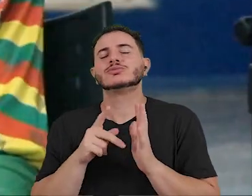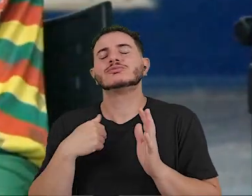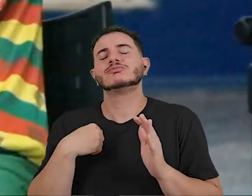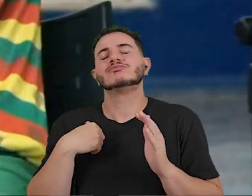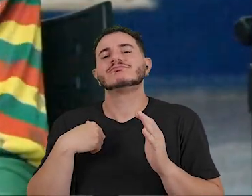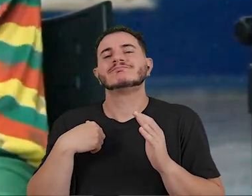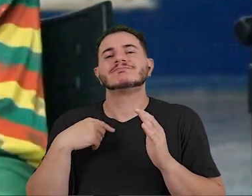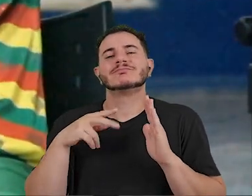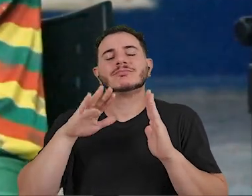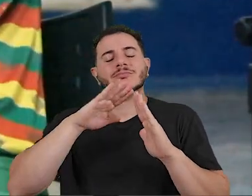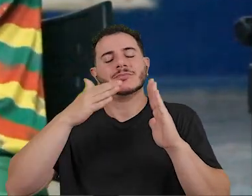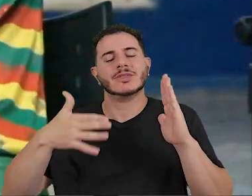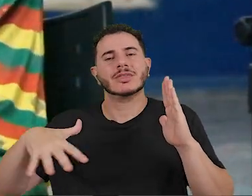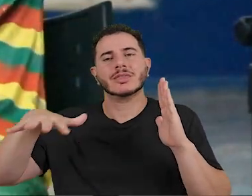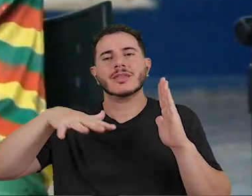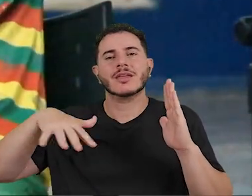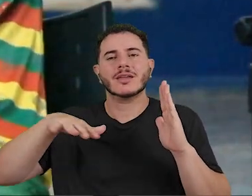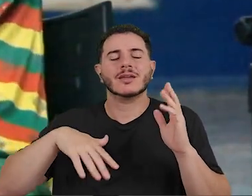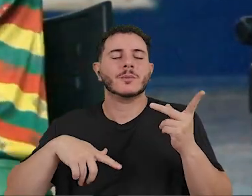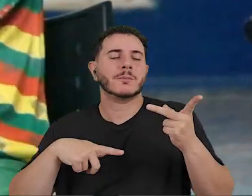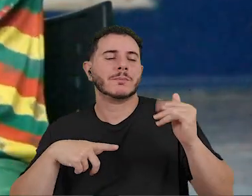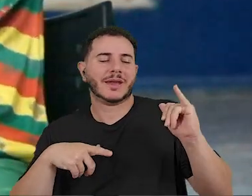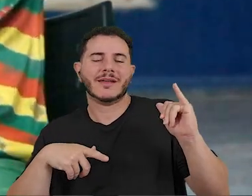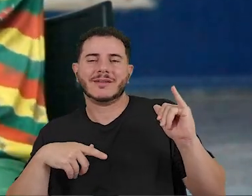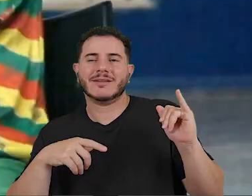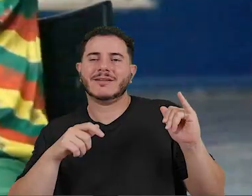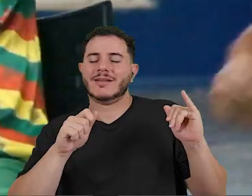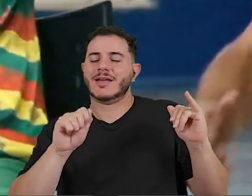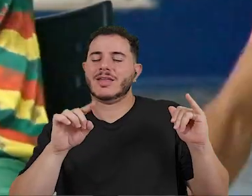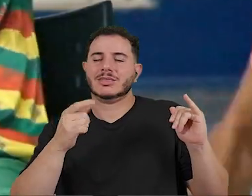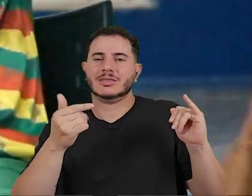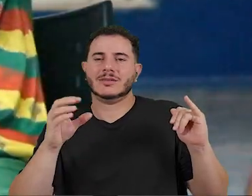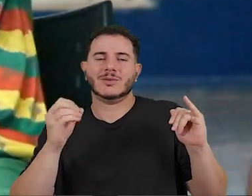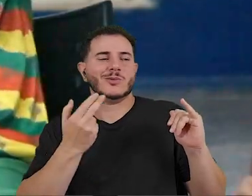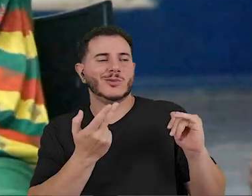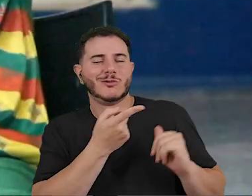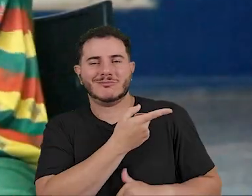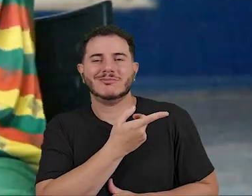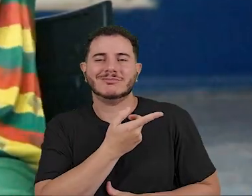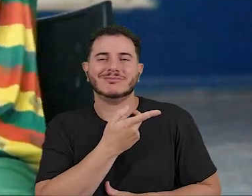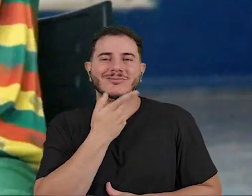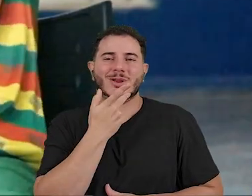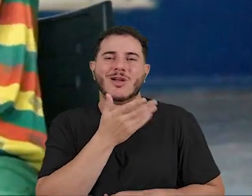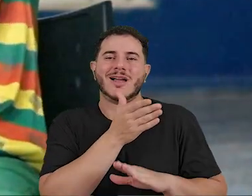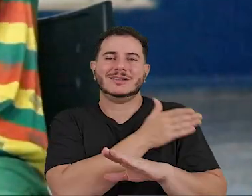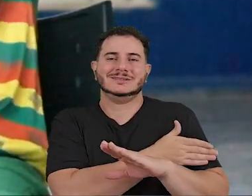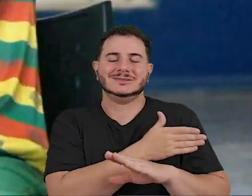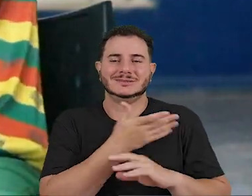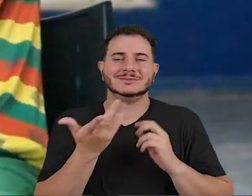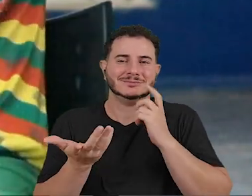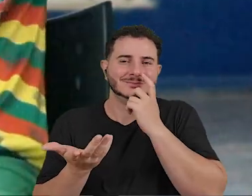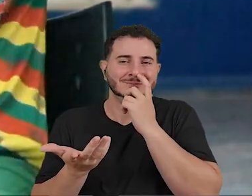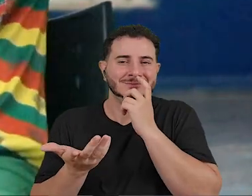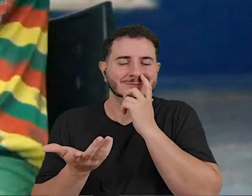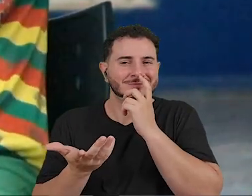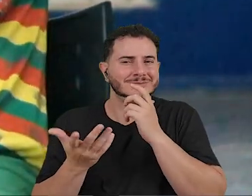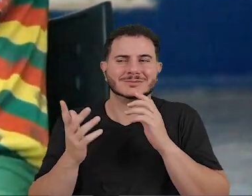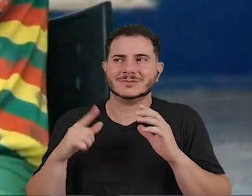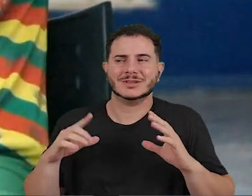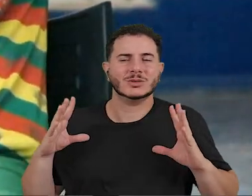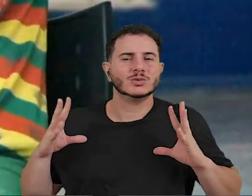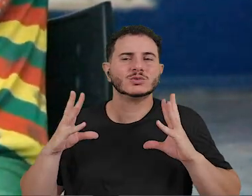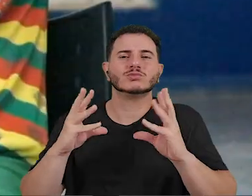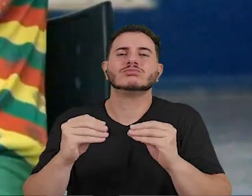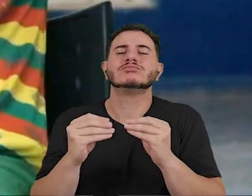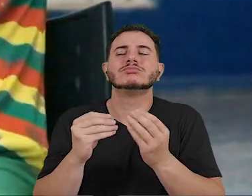ali, entendeu? Eu acho, né, Maurício, que é onde tudo começa. Eu acho que é onde tudo